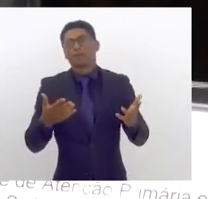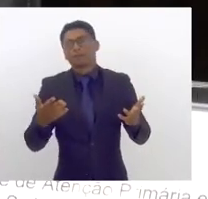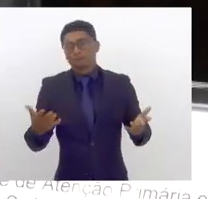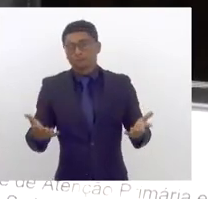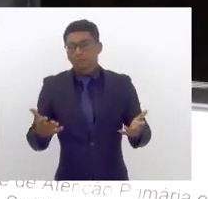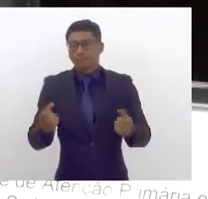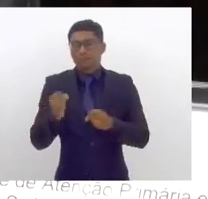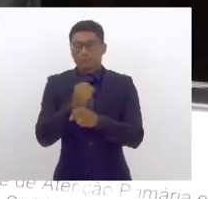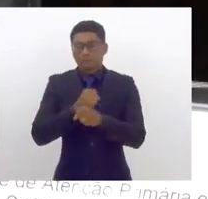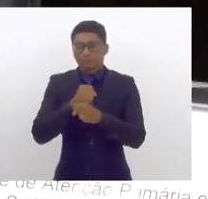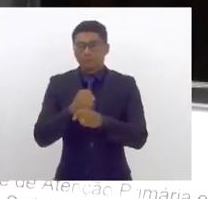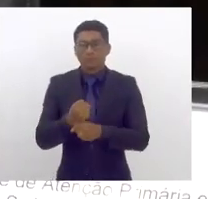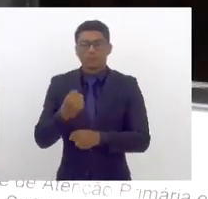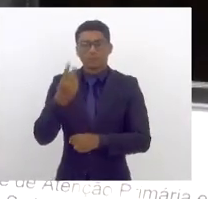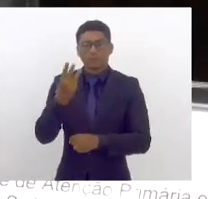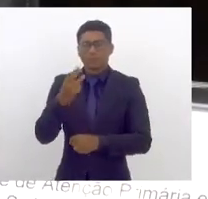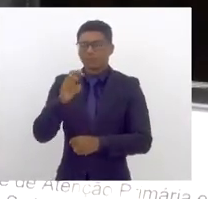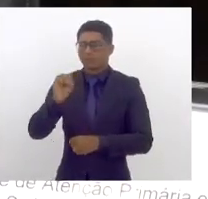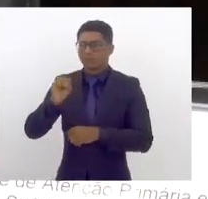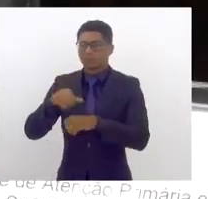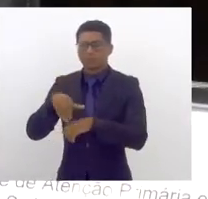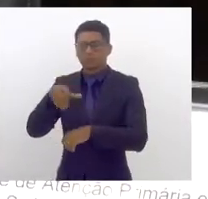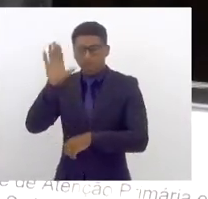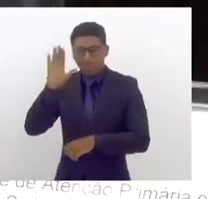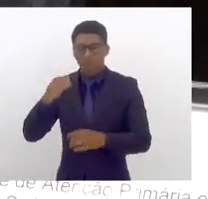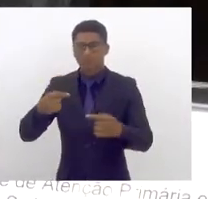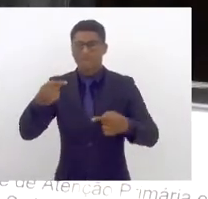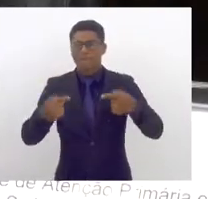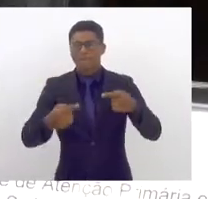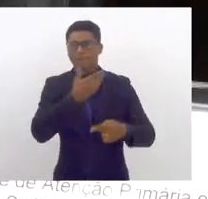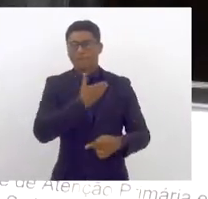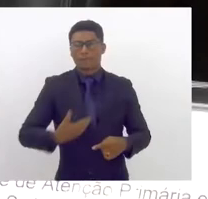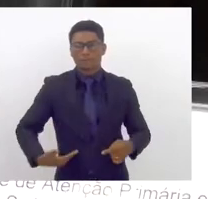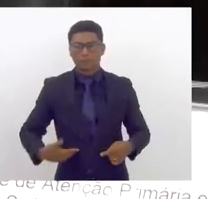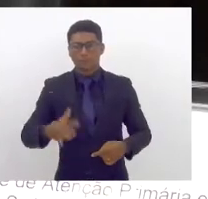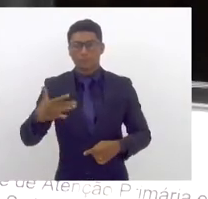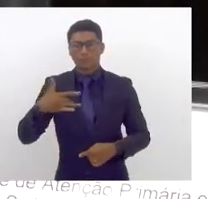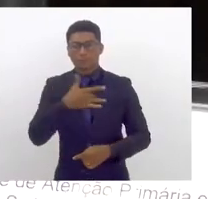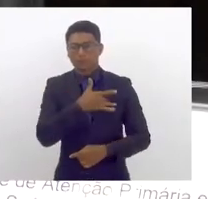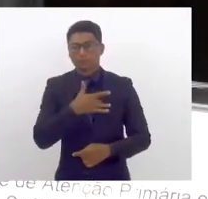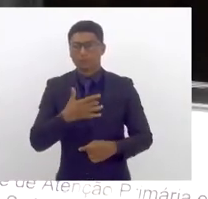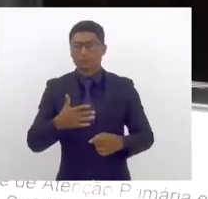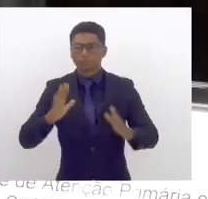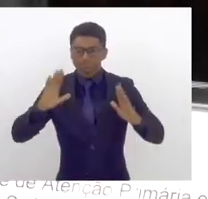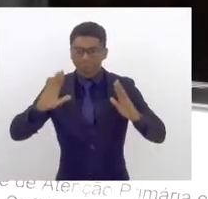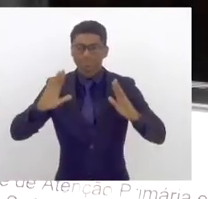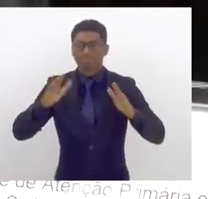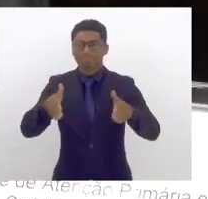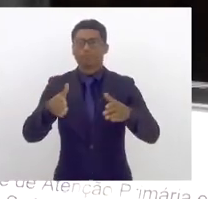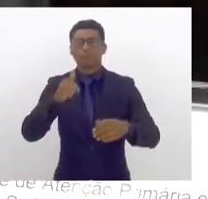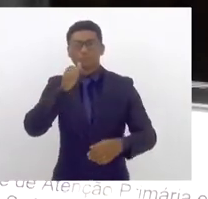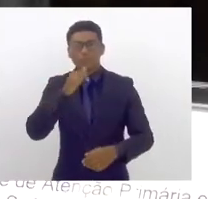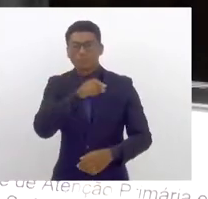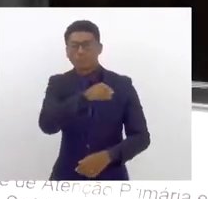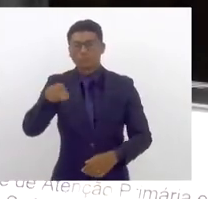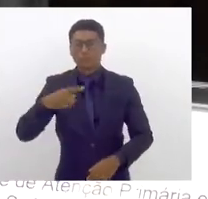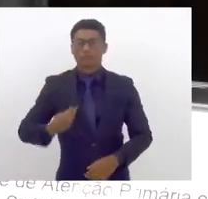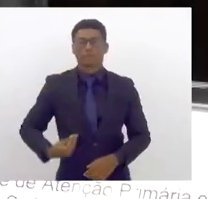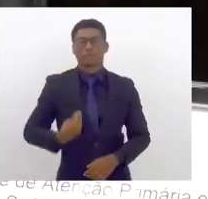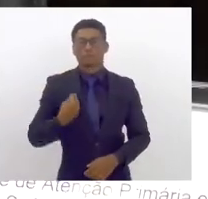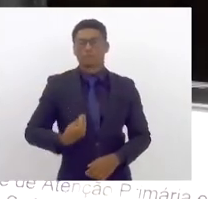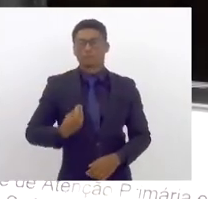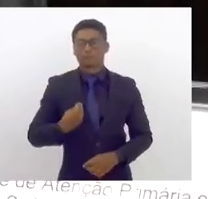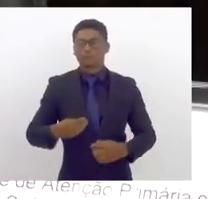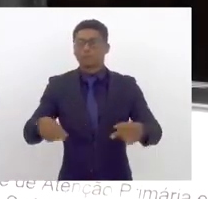existência de construção da política pública descentralizada de saúde a vida das mulheres o aumento